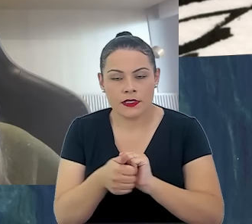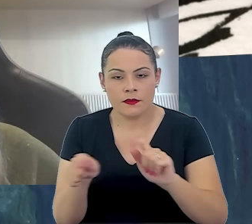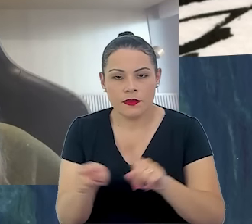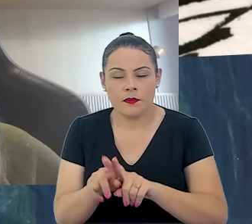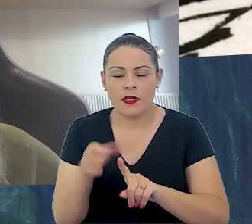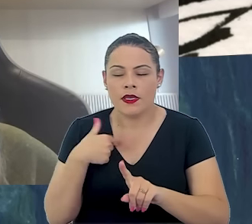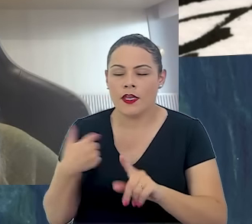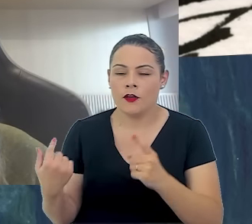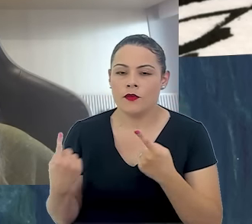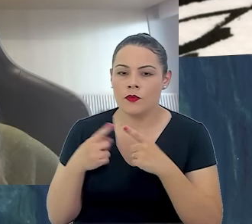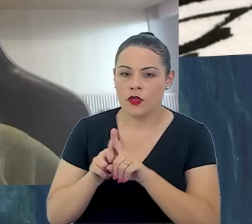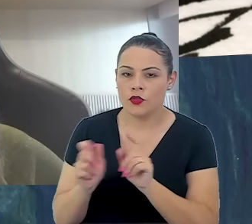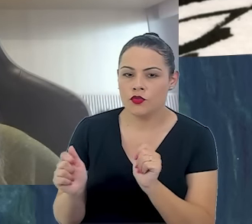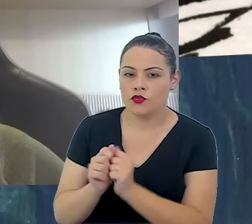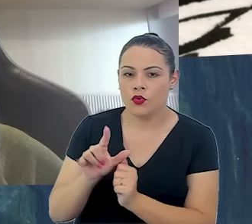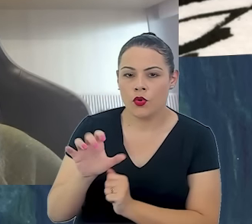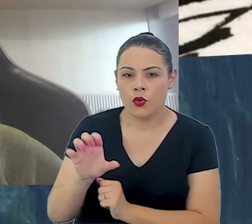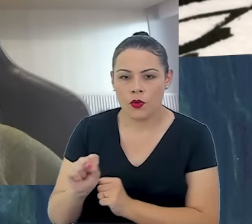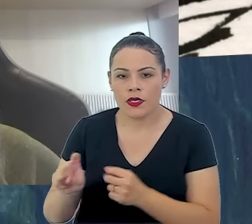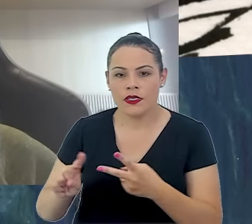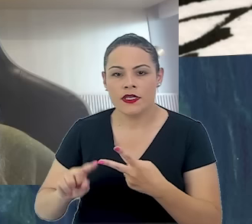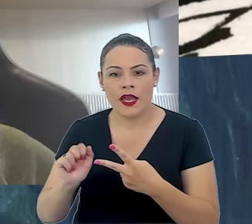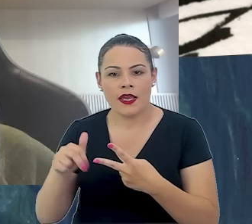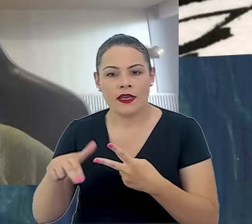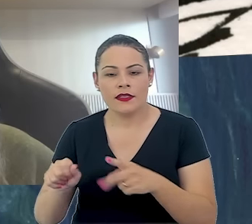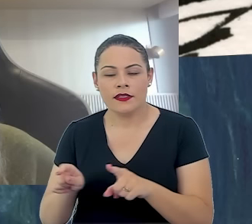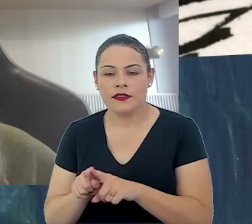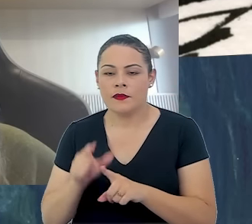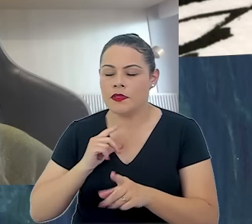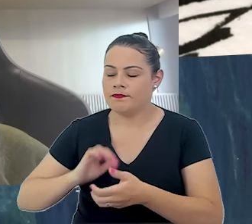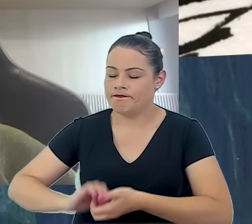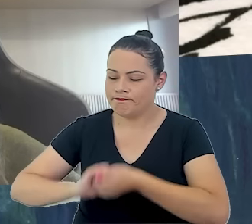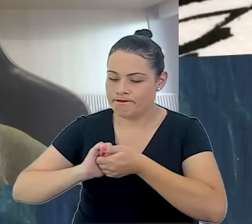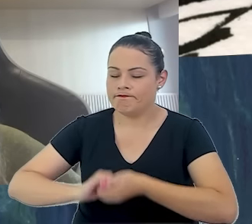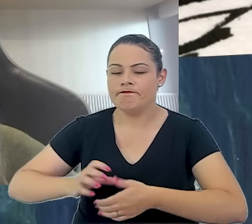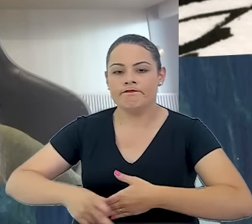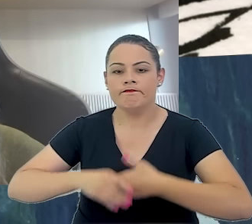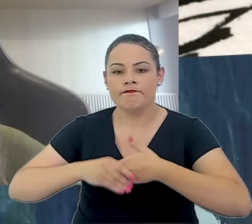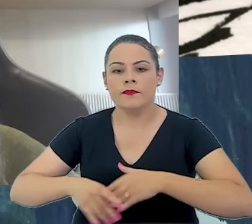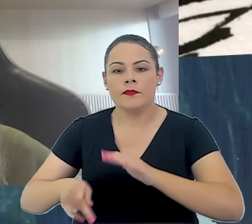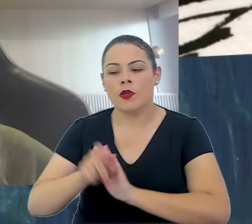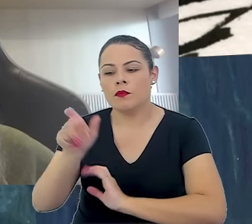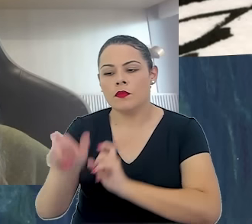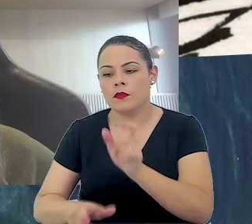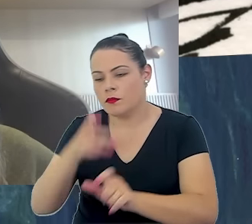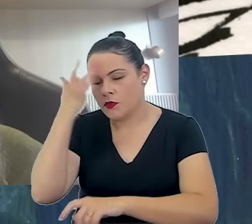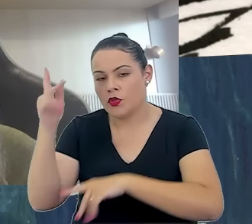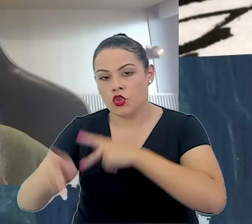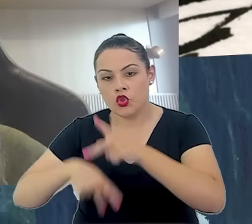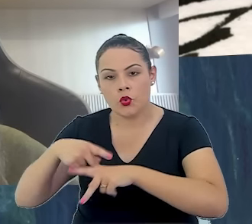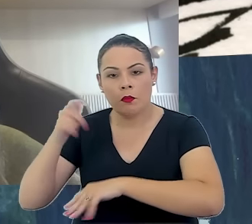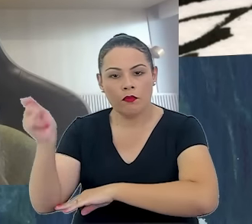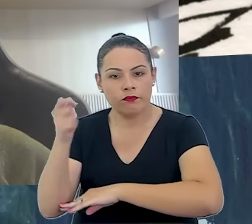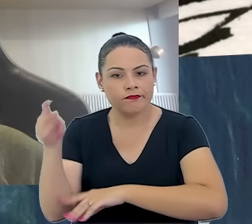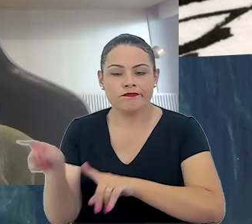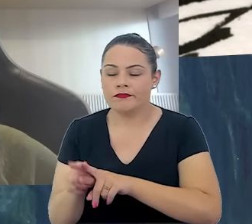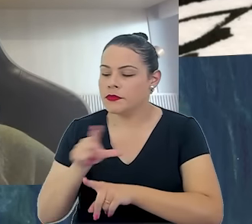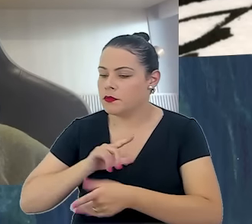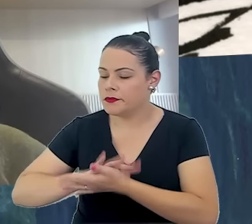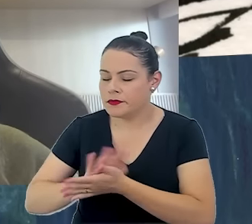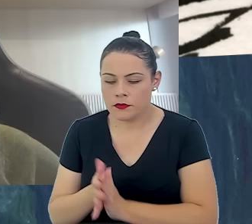aí me junto ao luí e a Ana e me solidarizar com os os gaúchos diante dessa